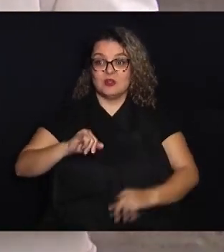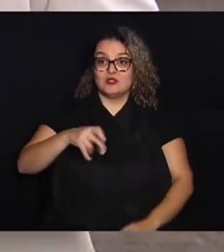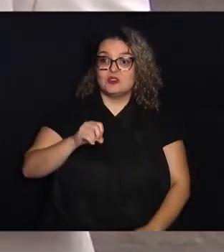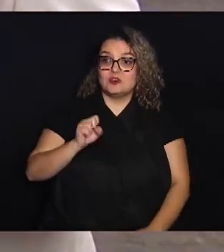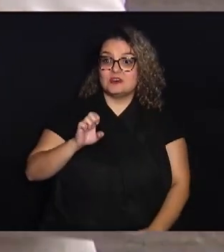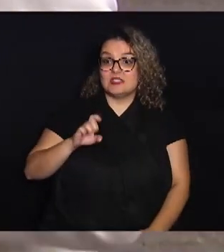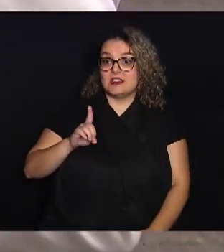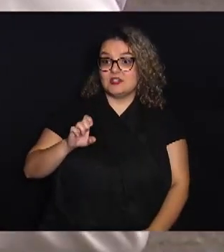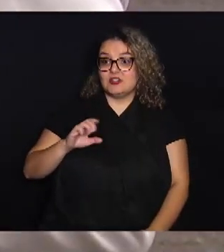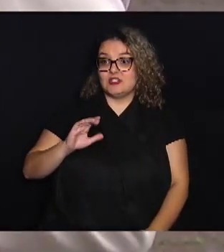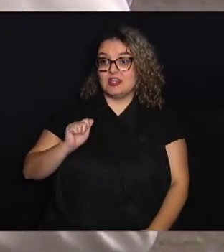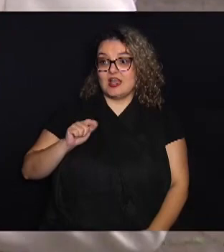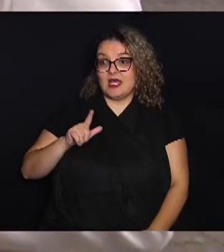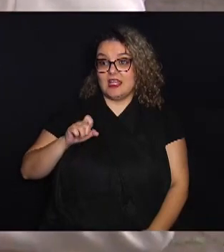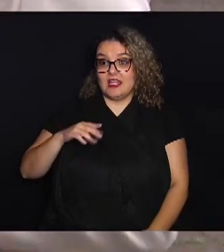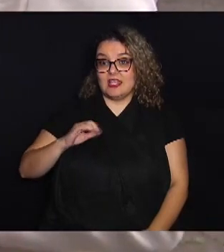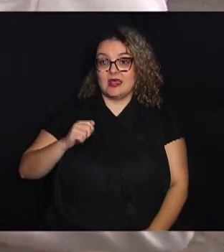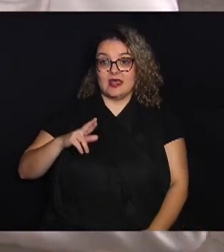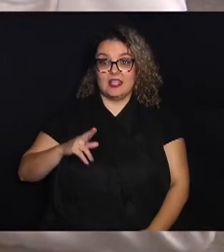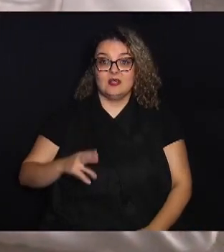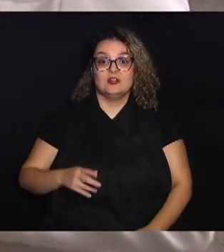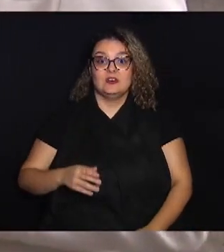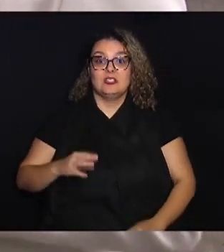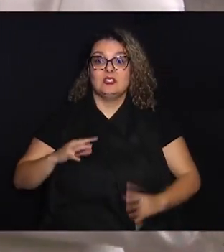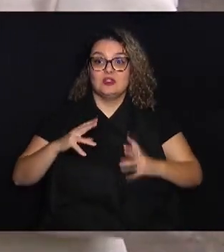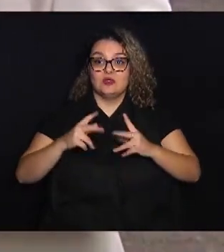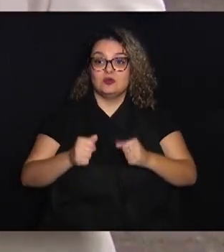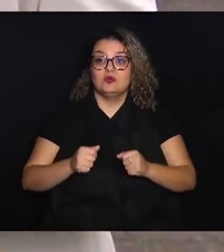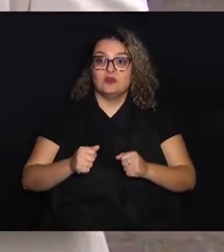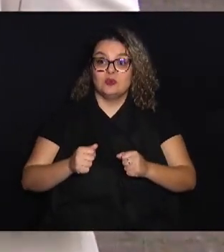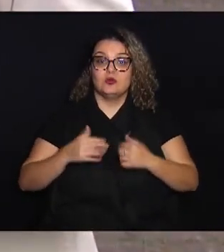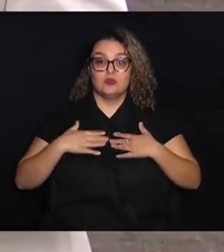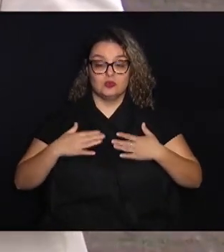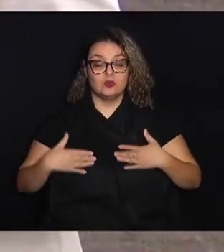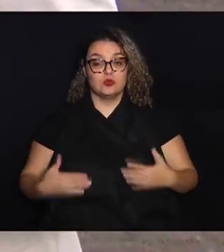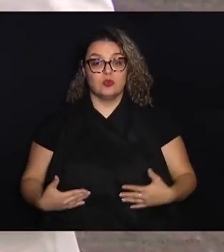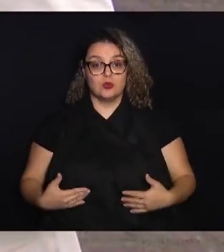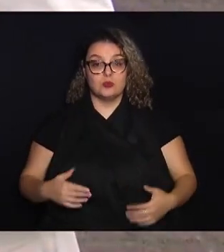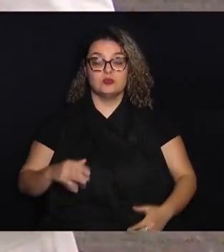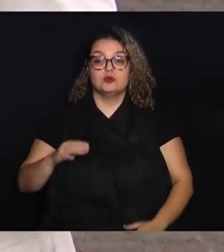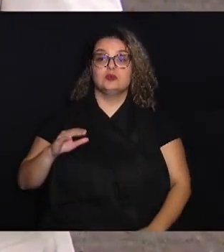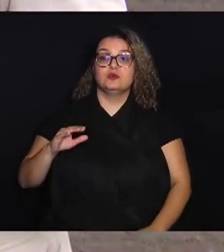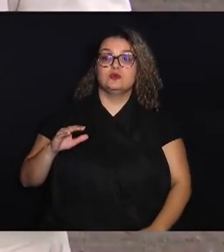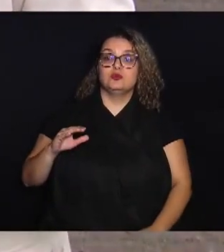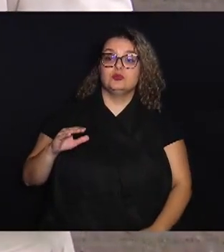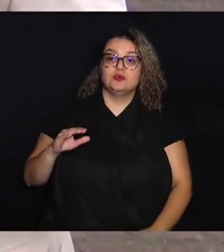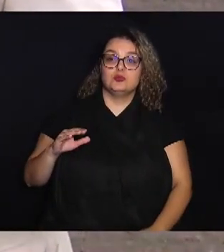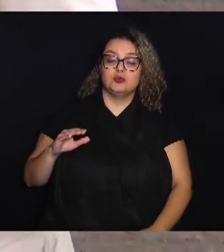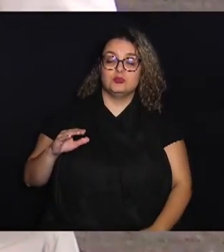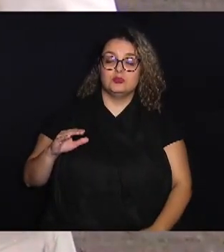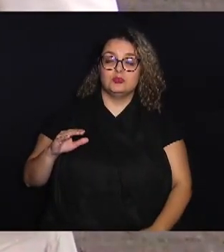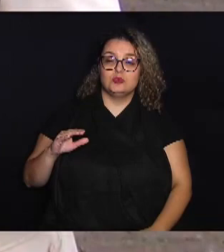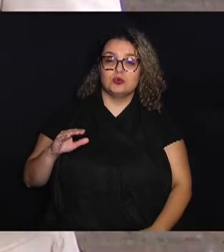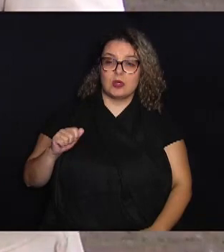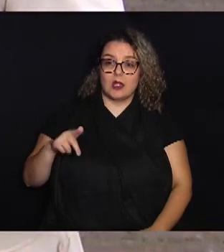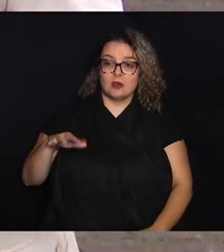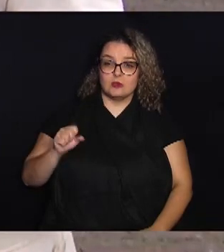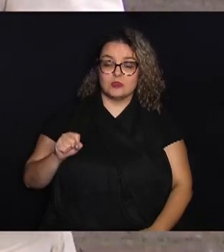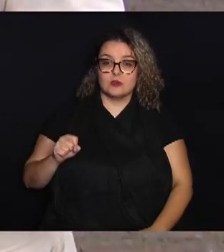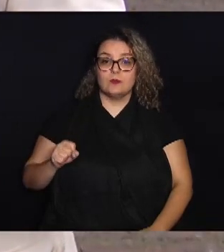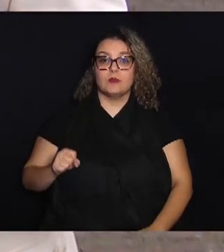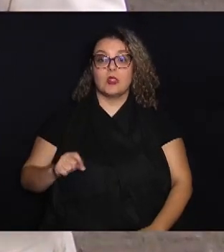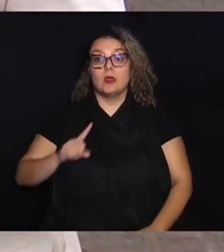Alencar, e aqui estão os restos mortais. Quando ele faleceu lá no Pará, os restos mortais vieram para cá e